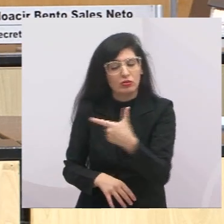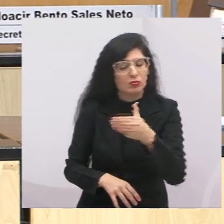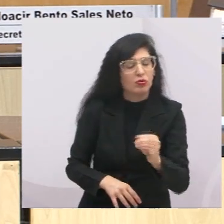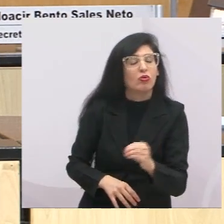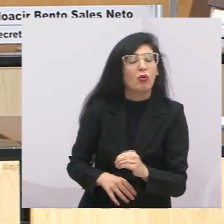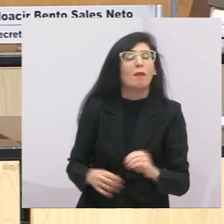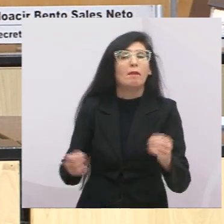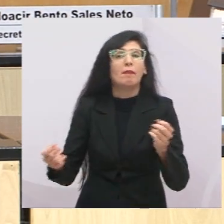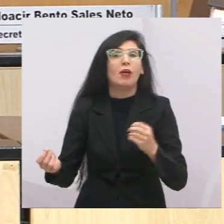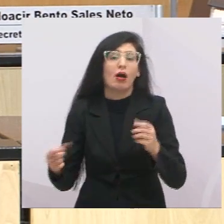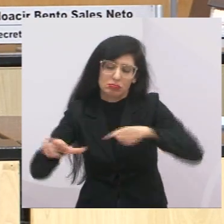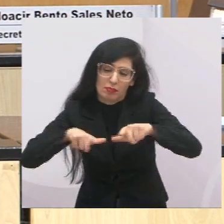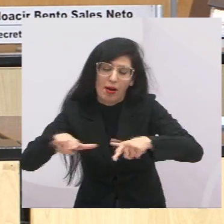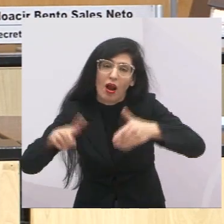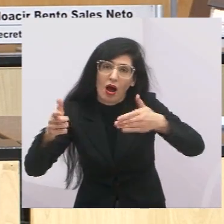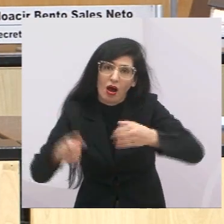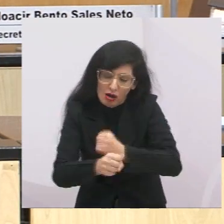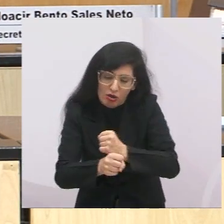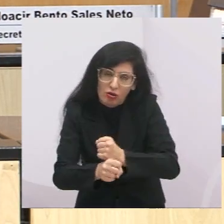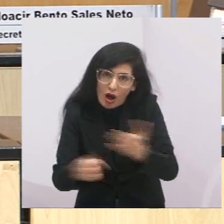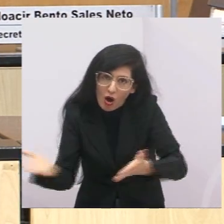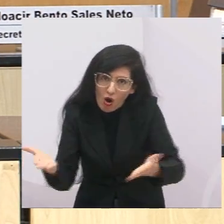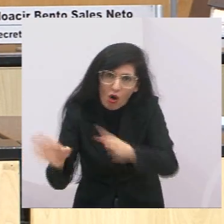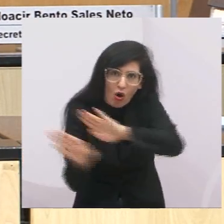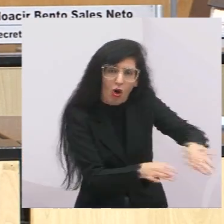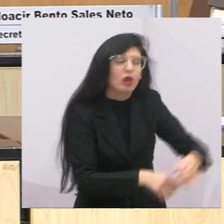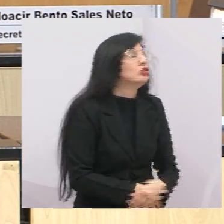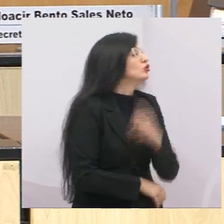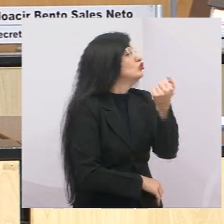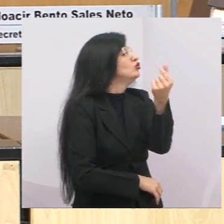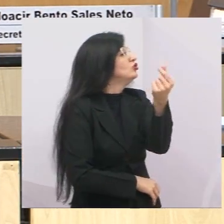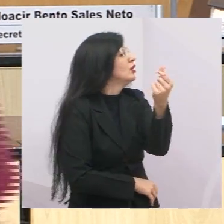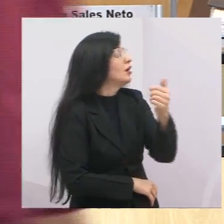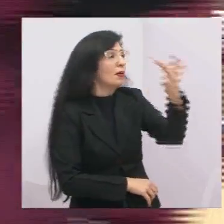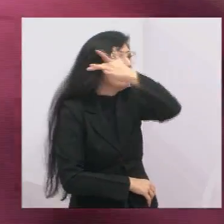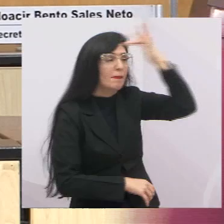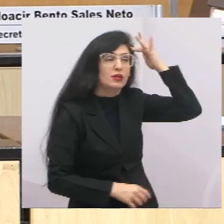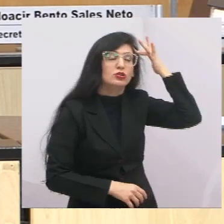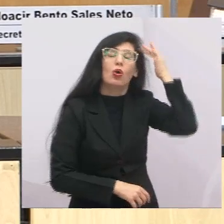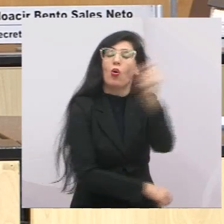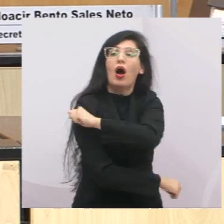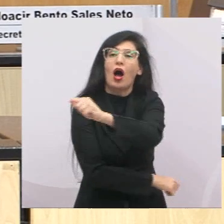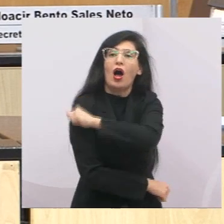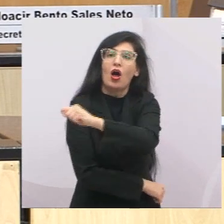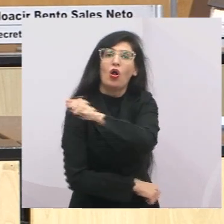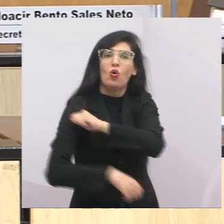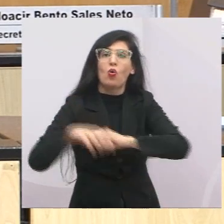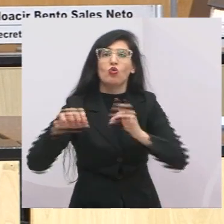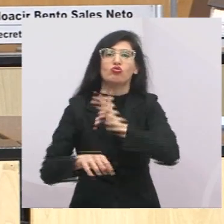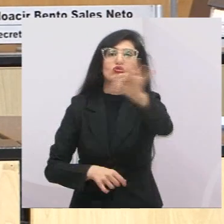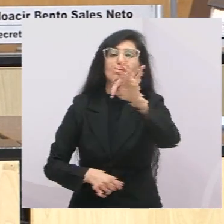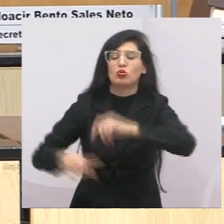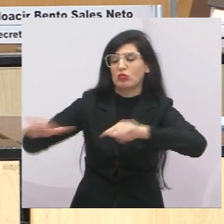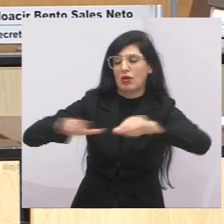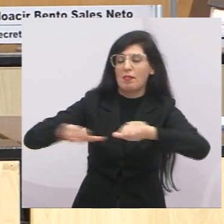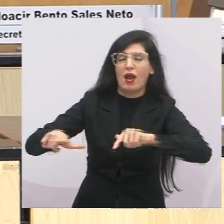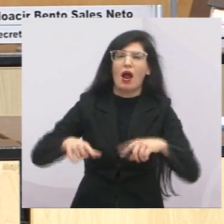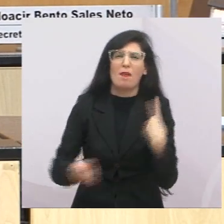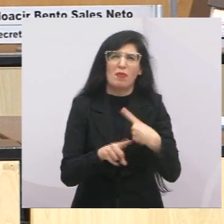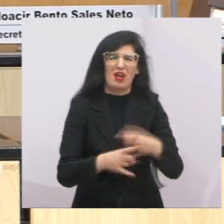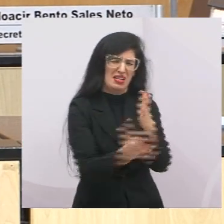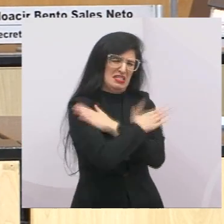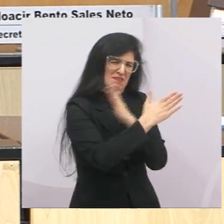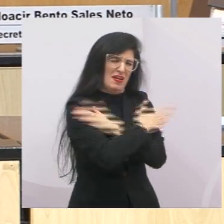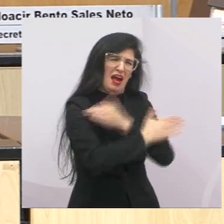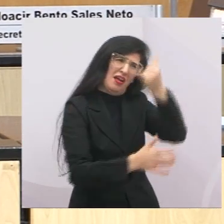há projeção para dar continuidade aos investimentos em cursos profissionalizantes para atender a população jovem, feminina e desempregada?